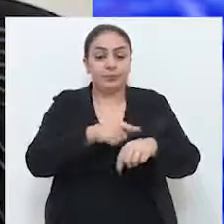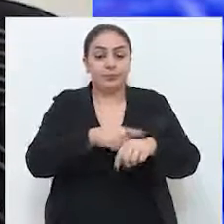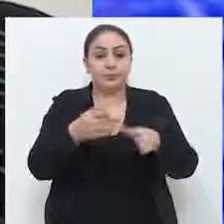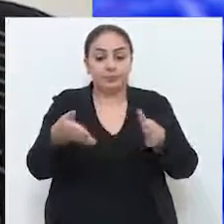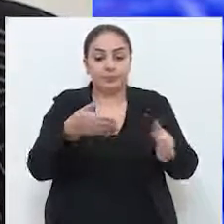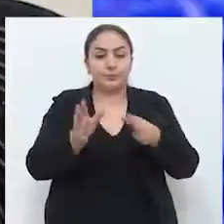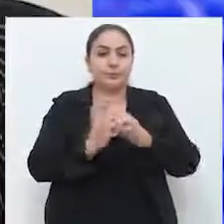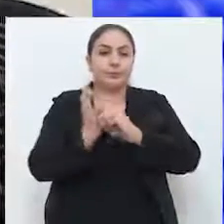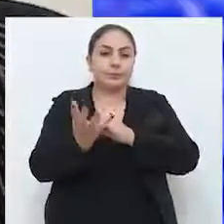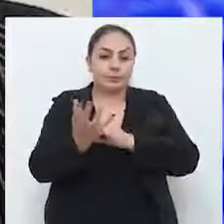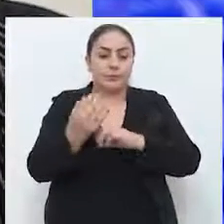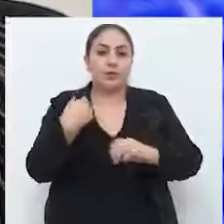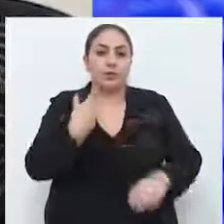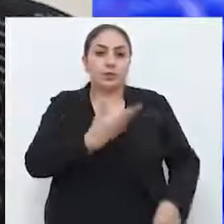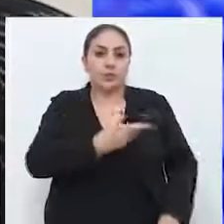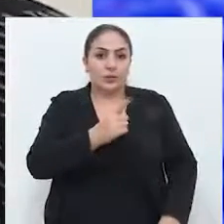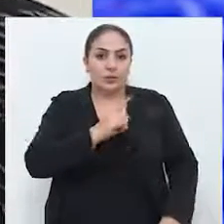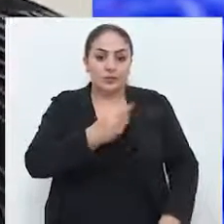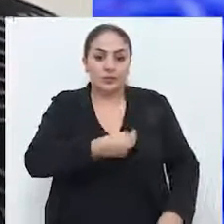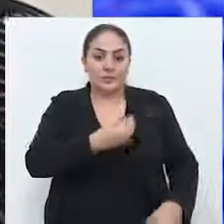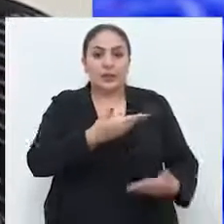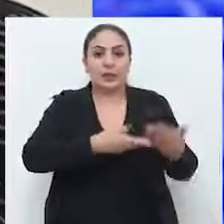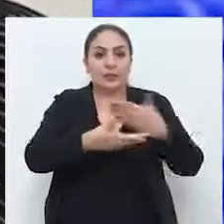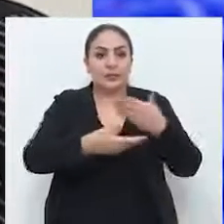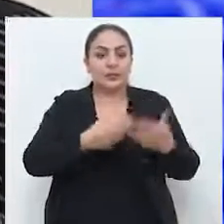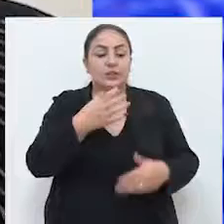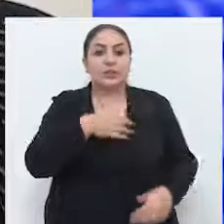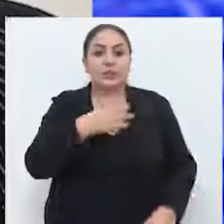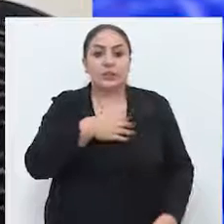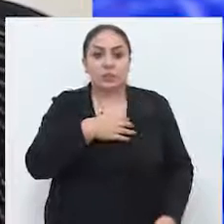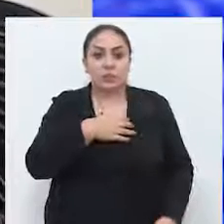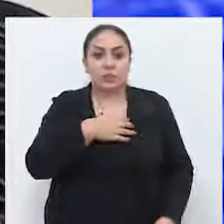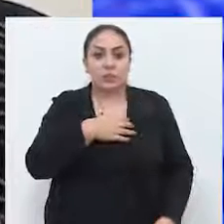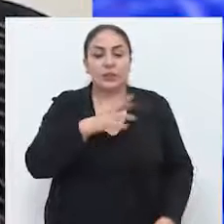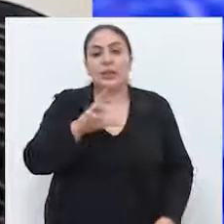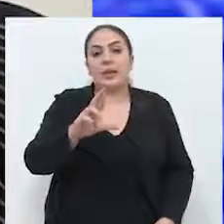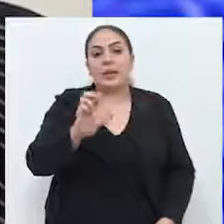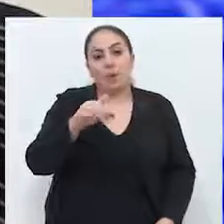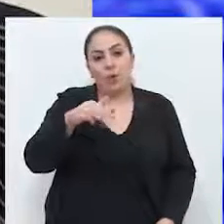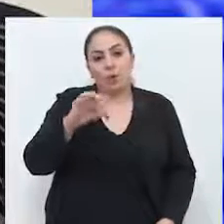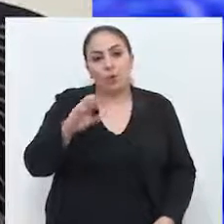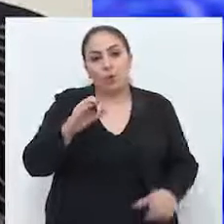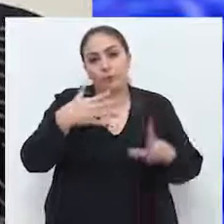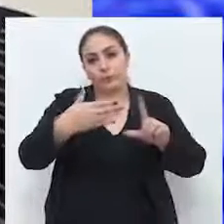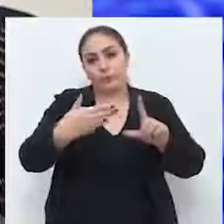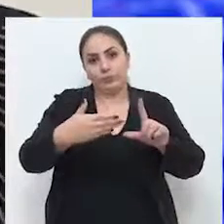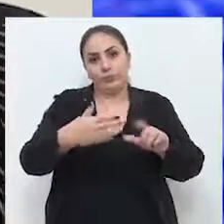de pandemia, nós estamos atendendo de forma remota